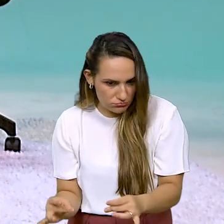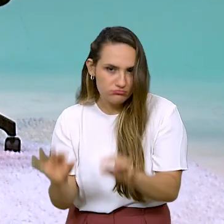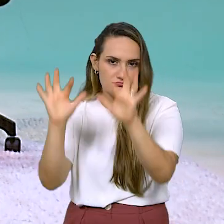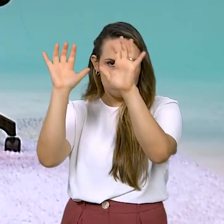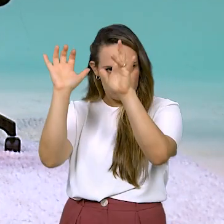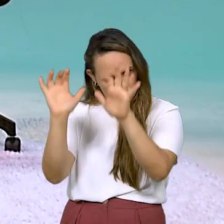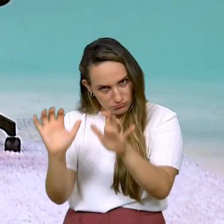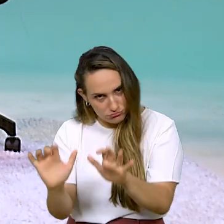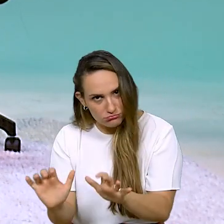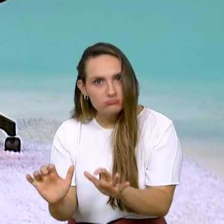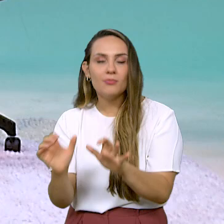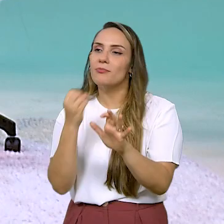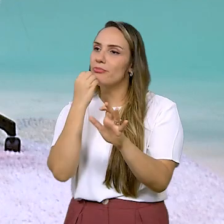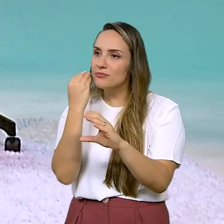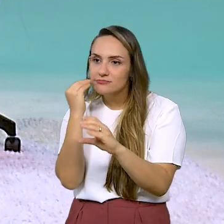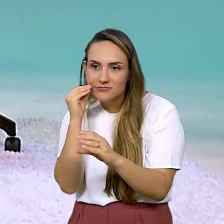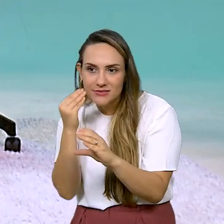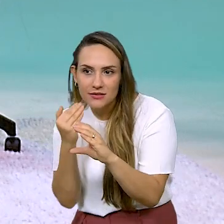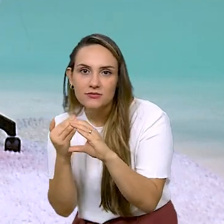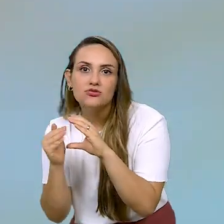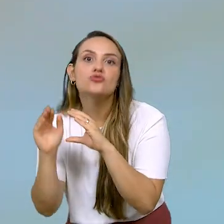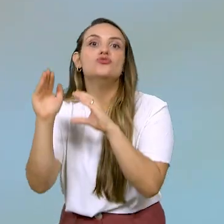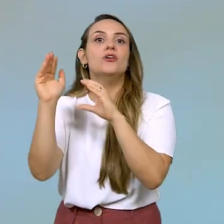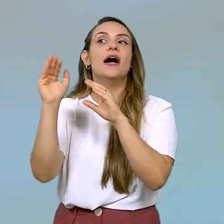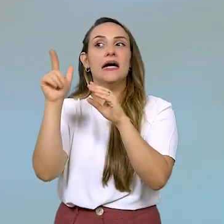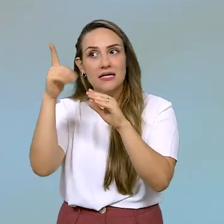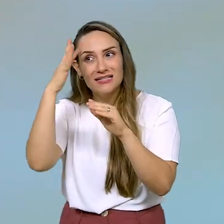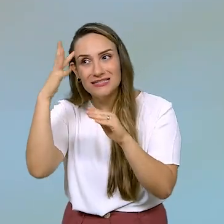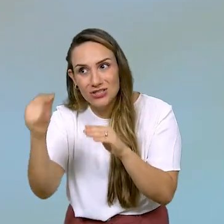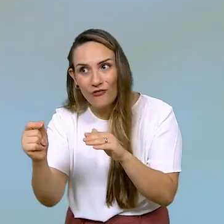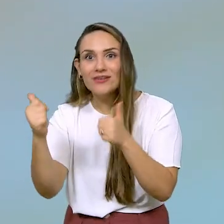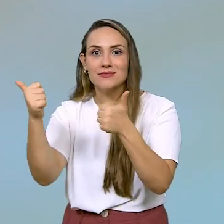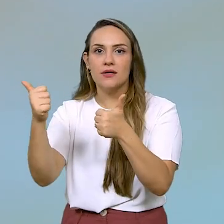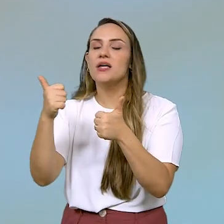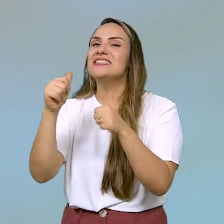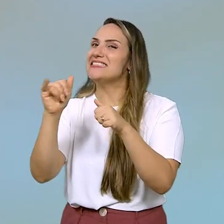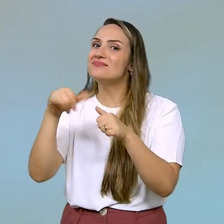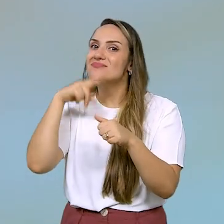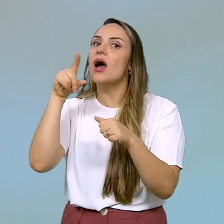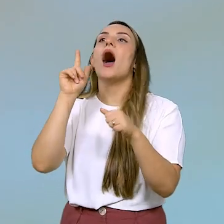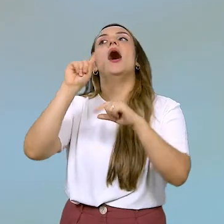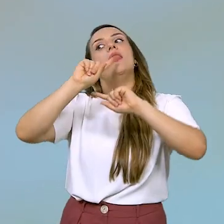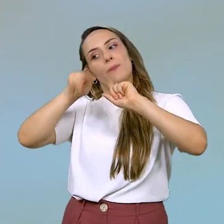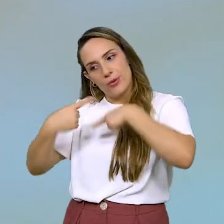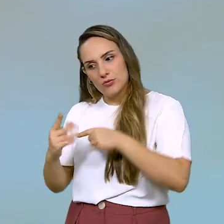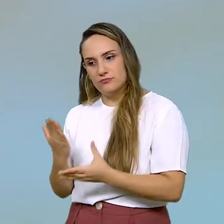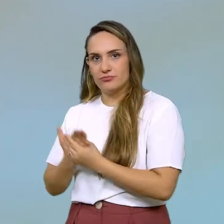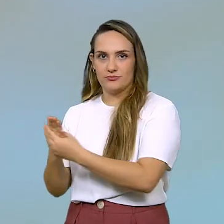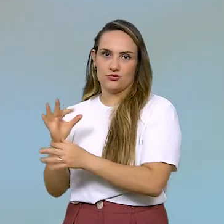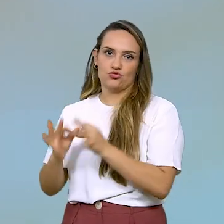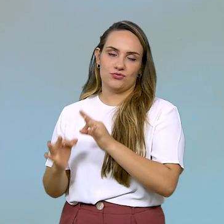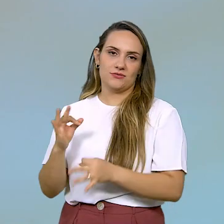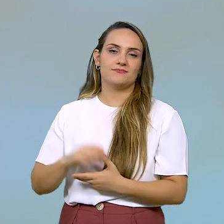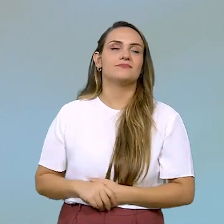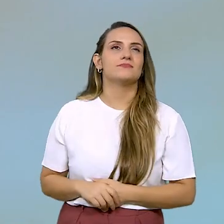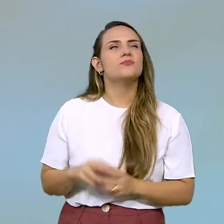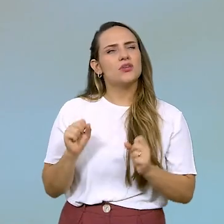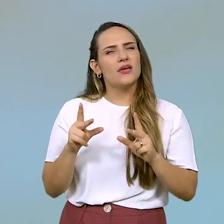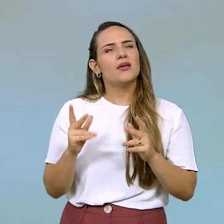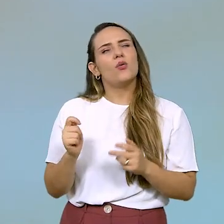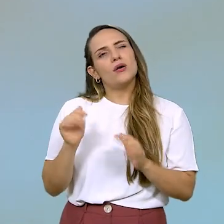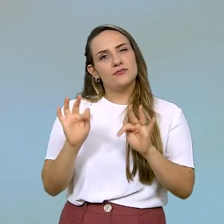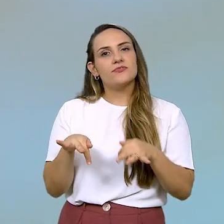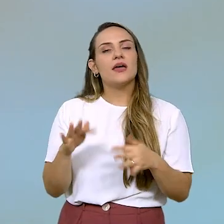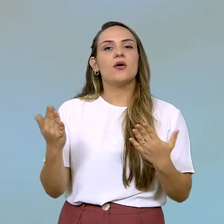poder você não queimar cartucho, por assim dizer. Entendi. A gente já está chegando aqui ao final do primeiro bloco, mas eu queria saber